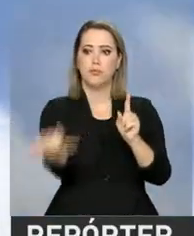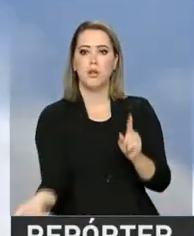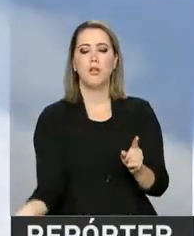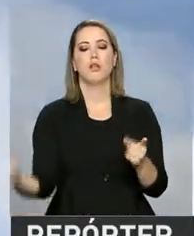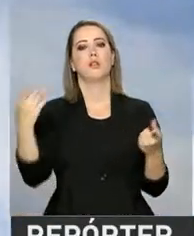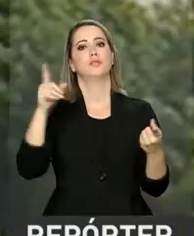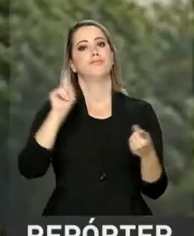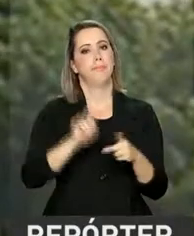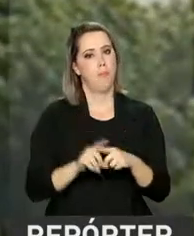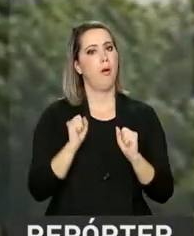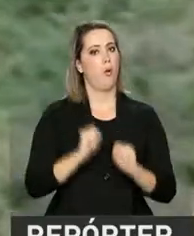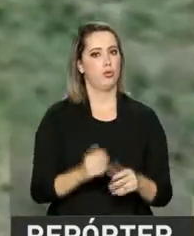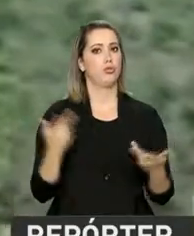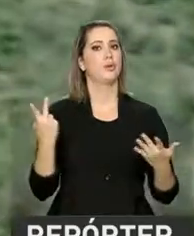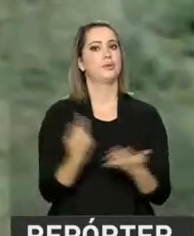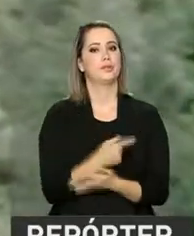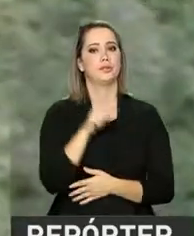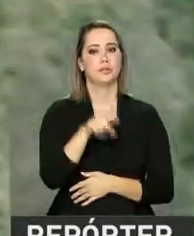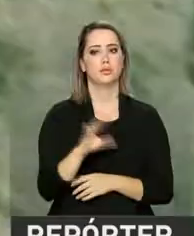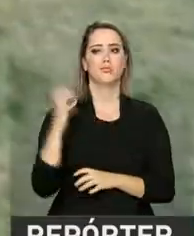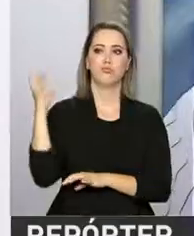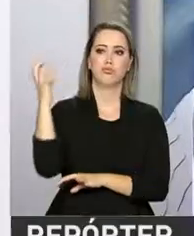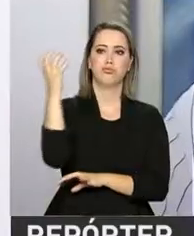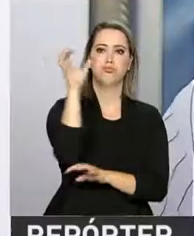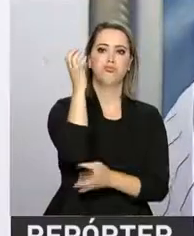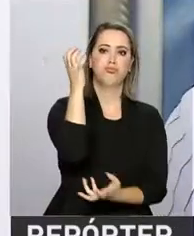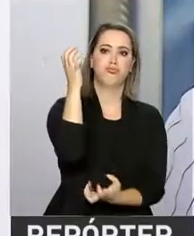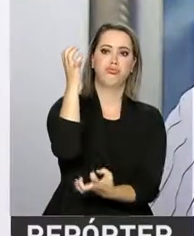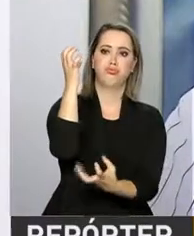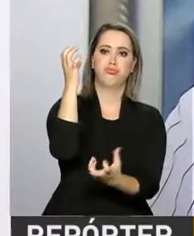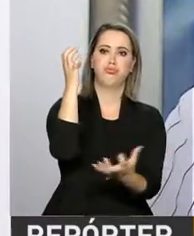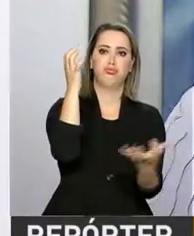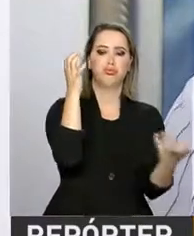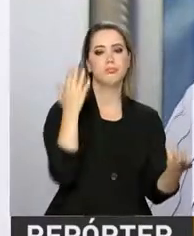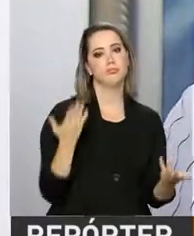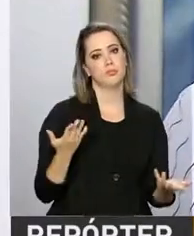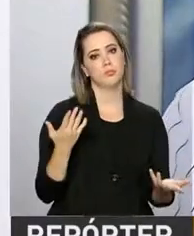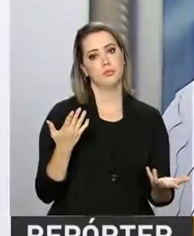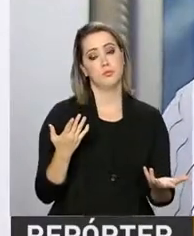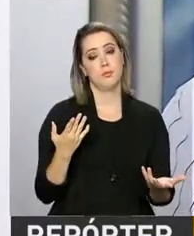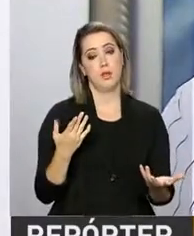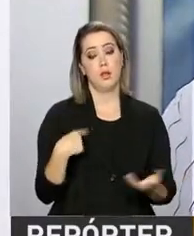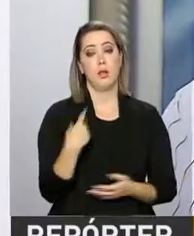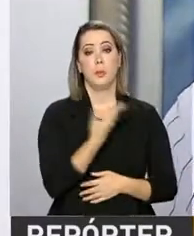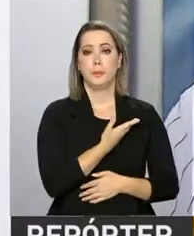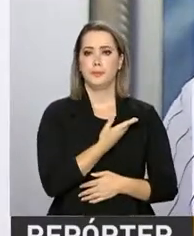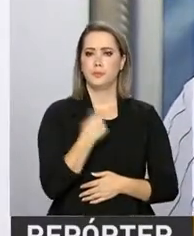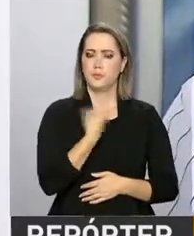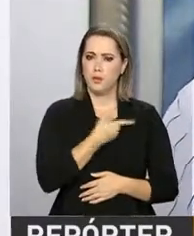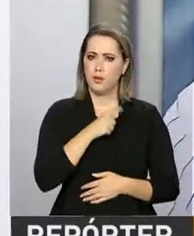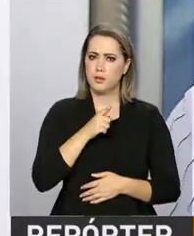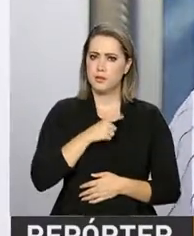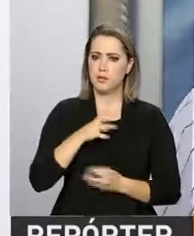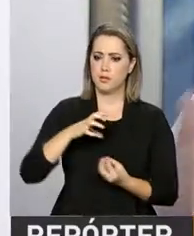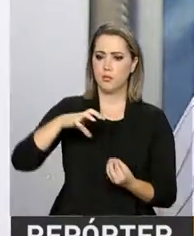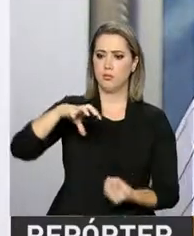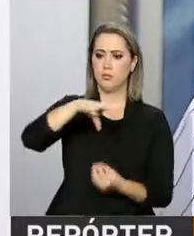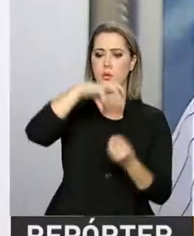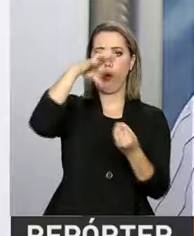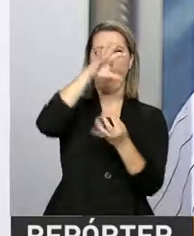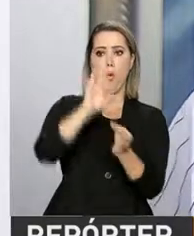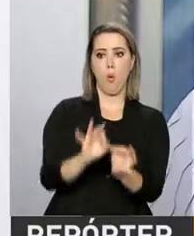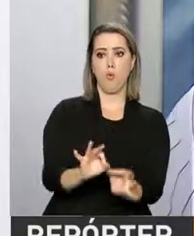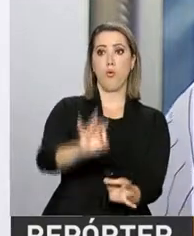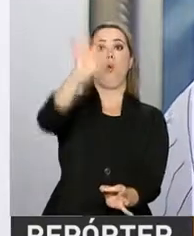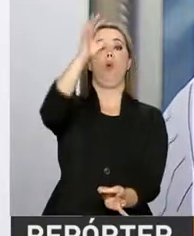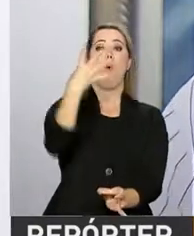de uma aeronave, além de danos ao meio ambiente. Nós temos registros de balões com 40, 50